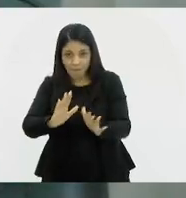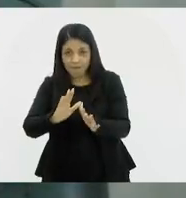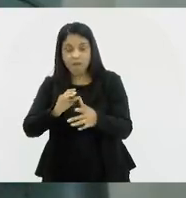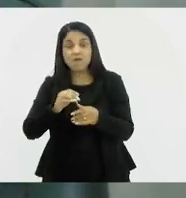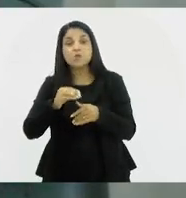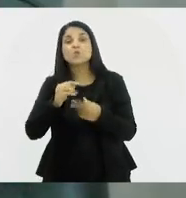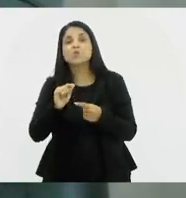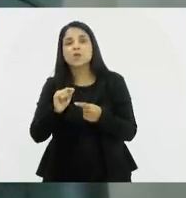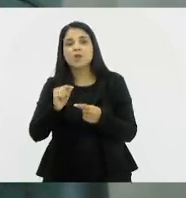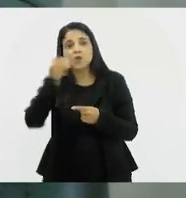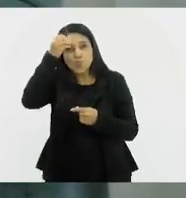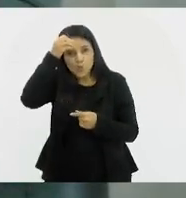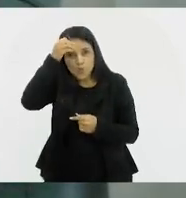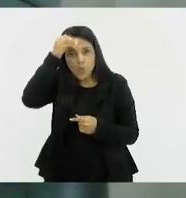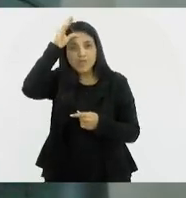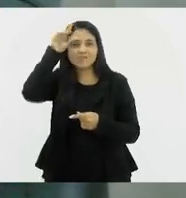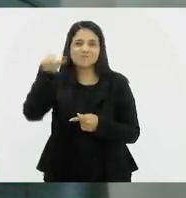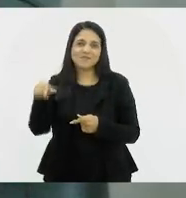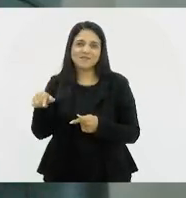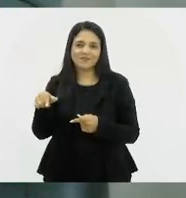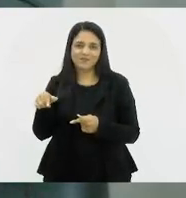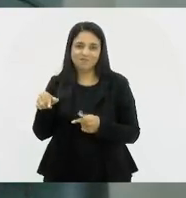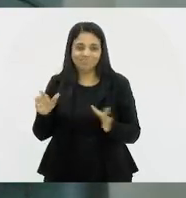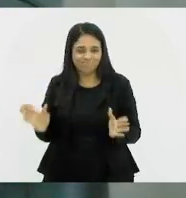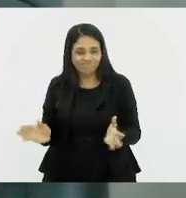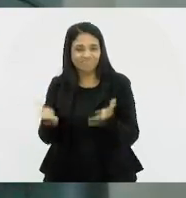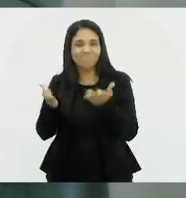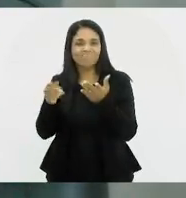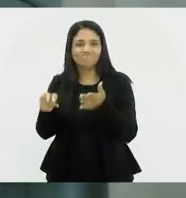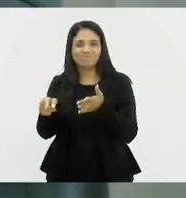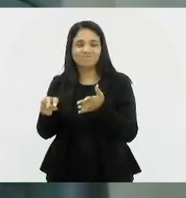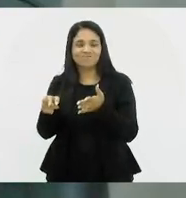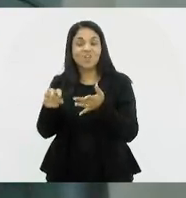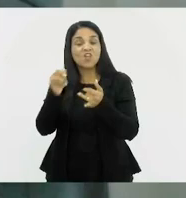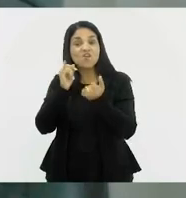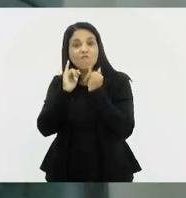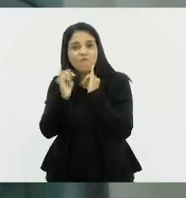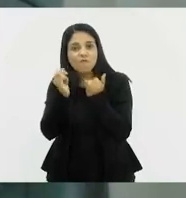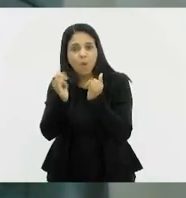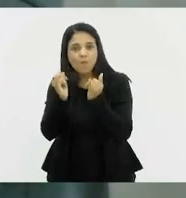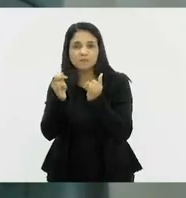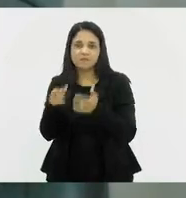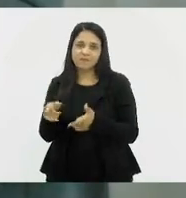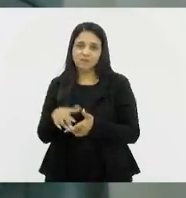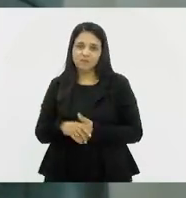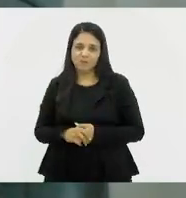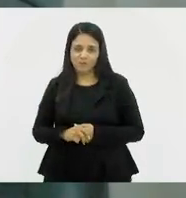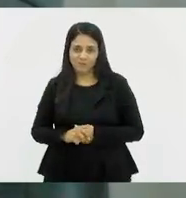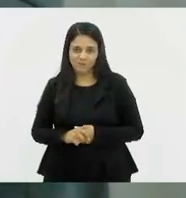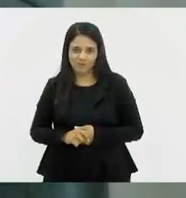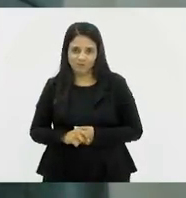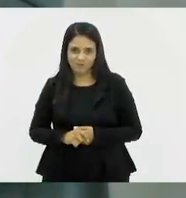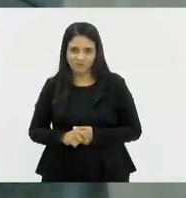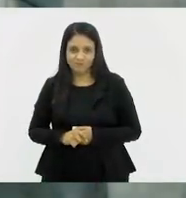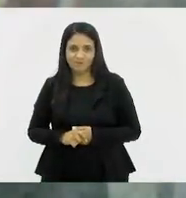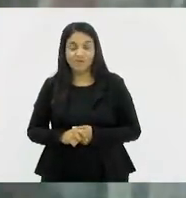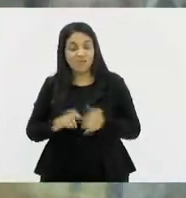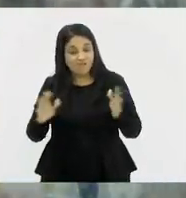conhecimento, já foi falado muito aqui, é preciso levar a informação salva. A informação